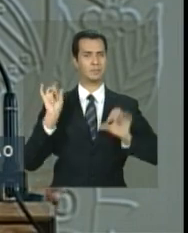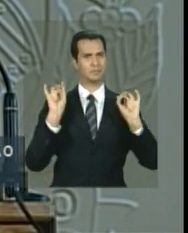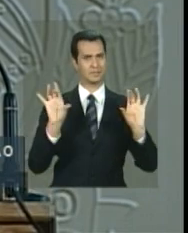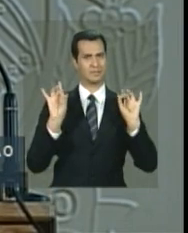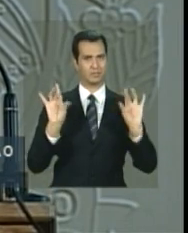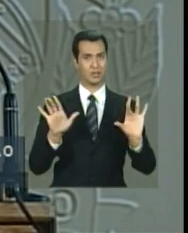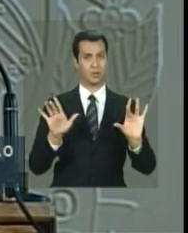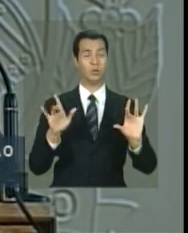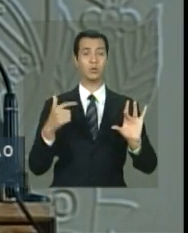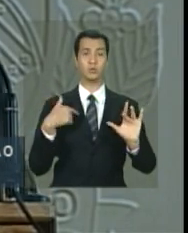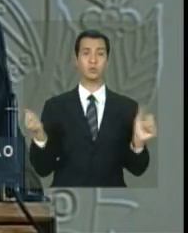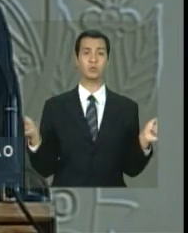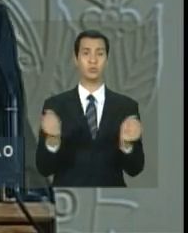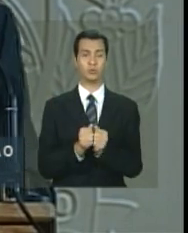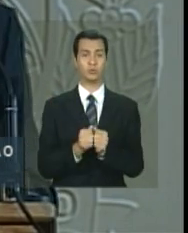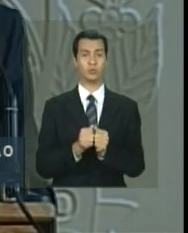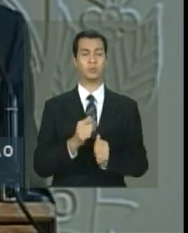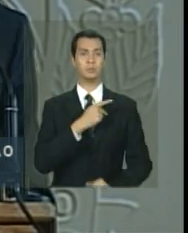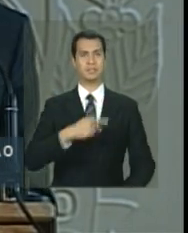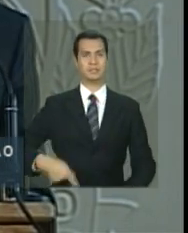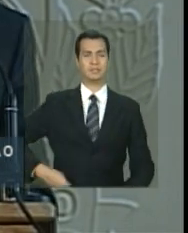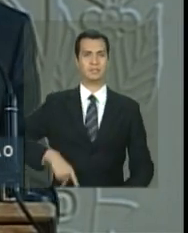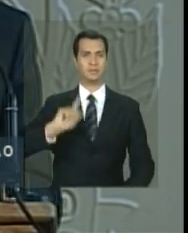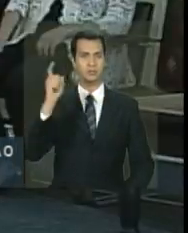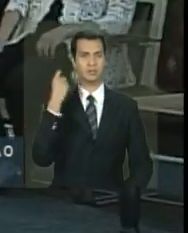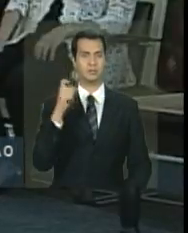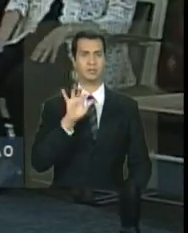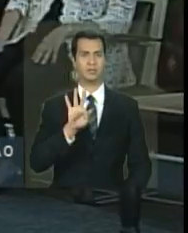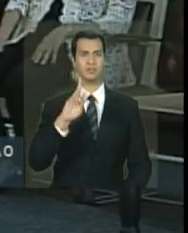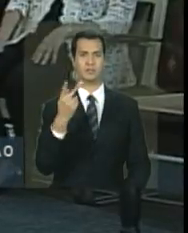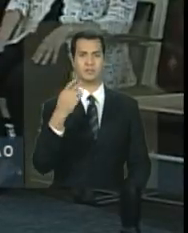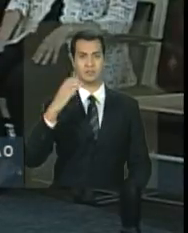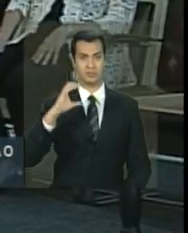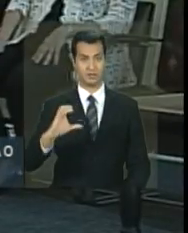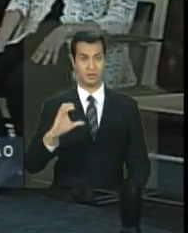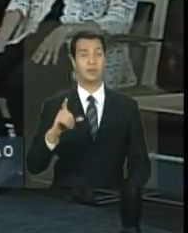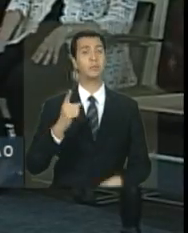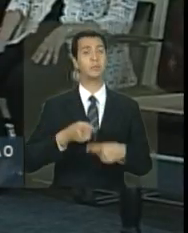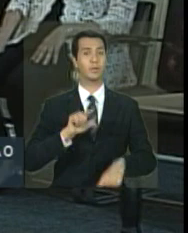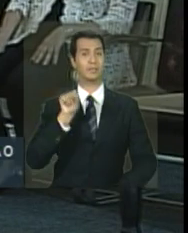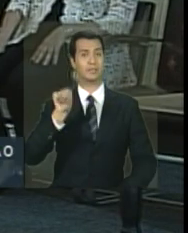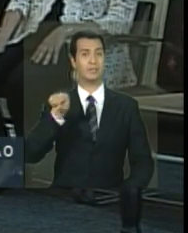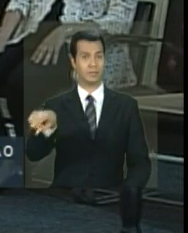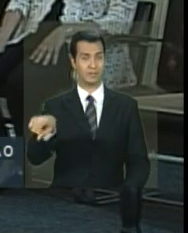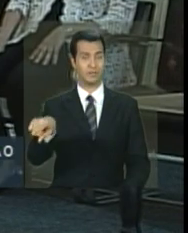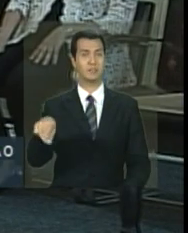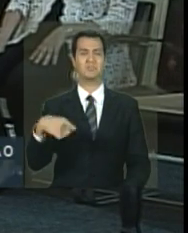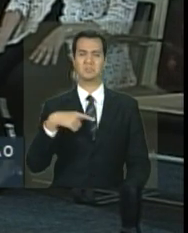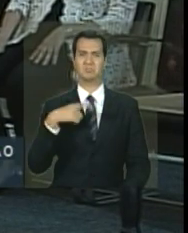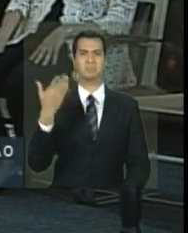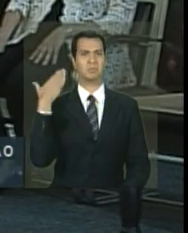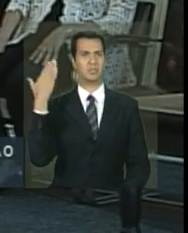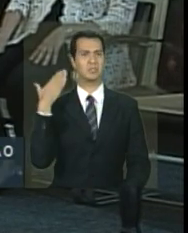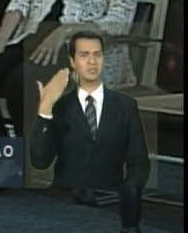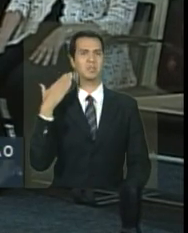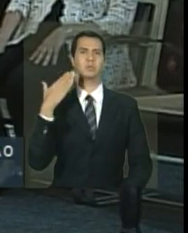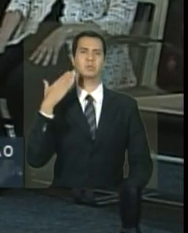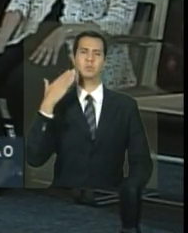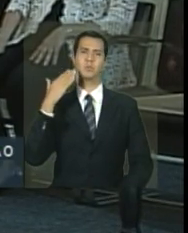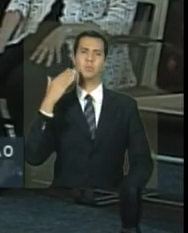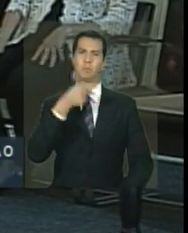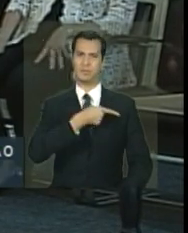o presidente Fernando Henrique Cardoso, um protagonista que ajudou a mudar a